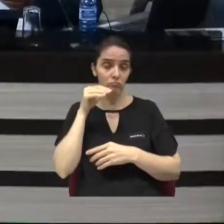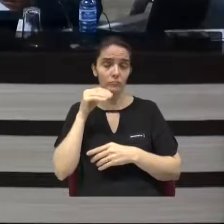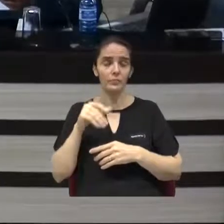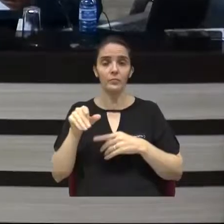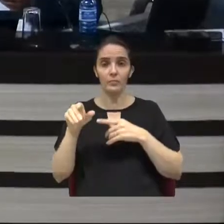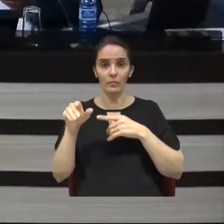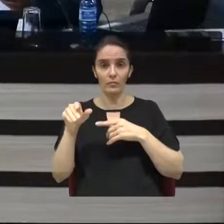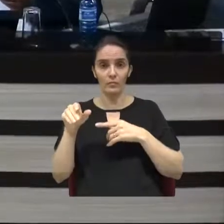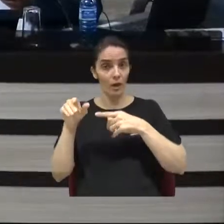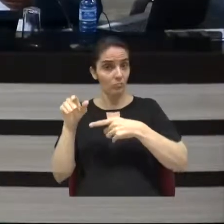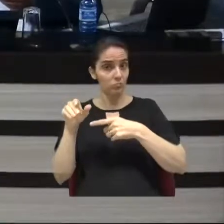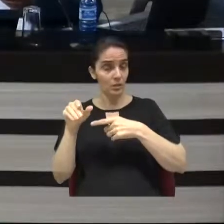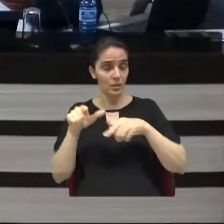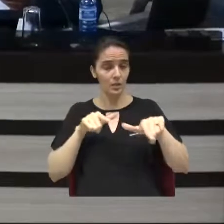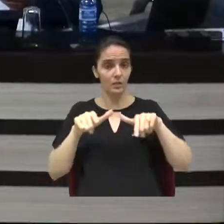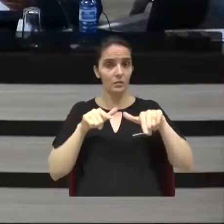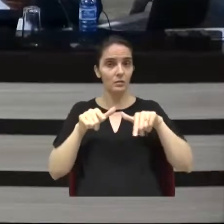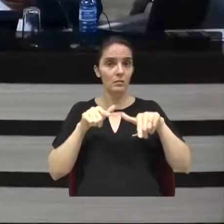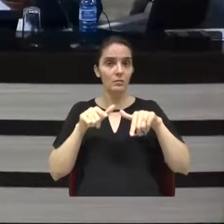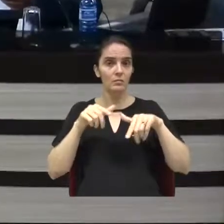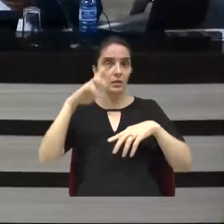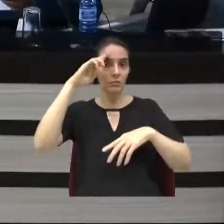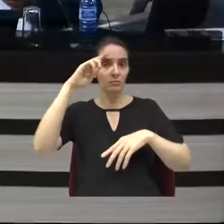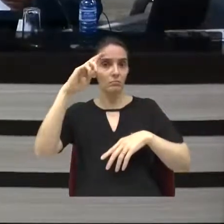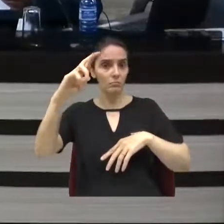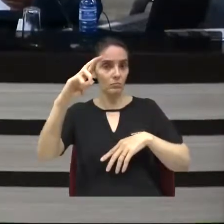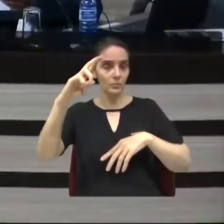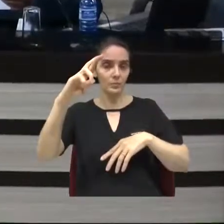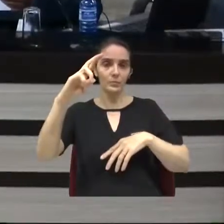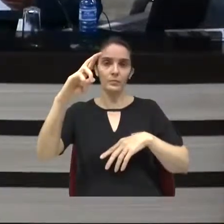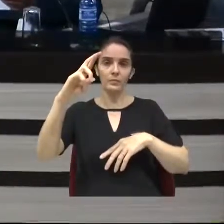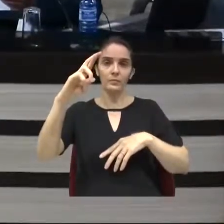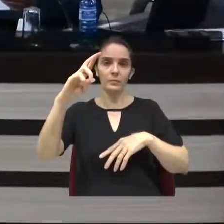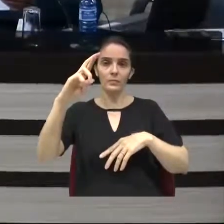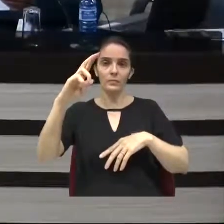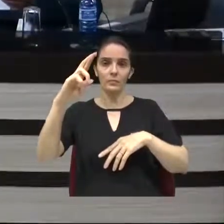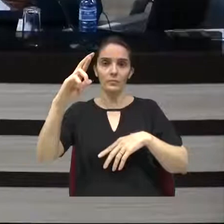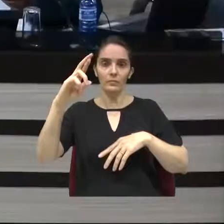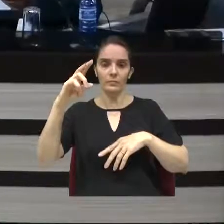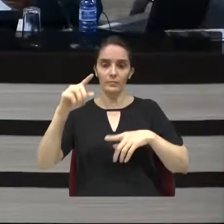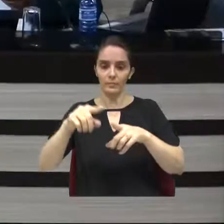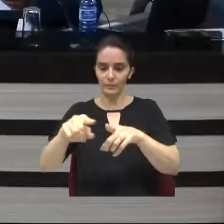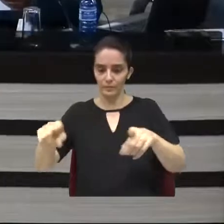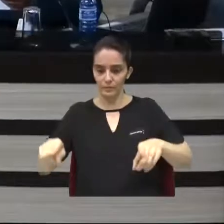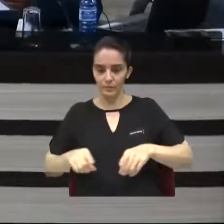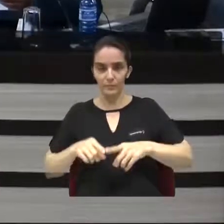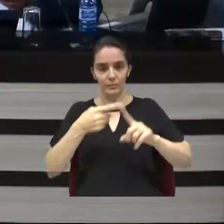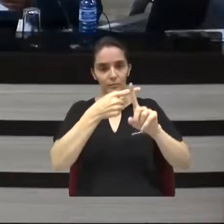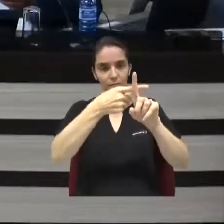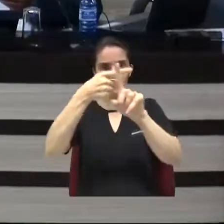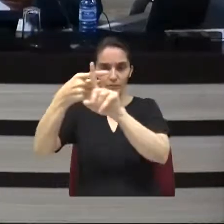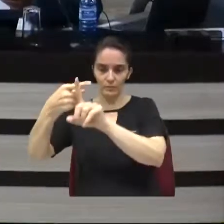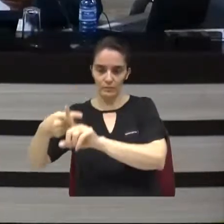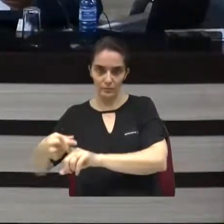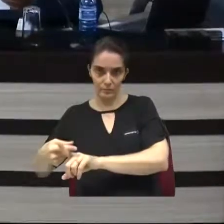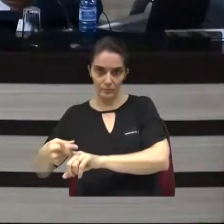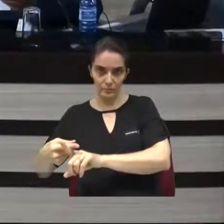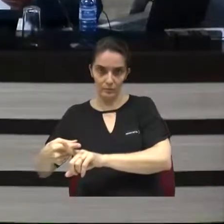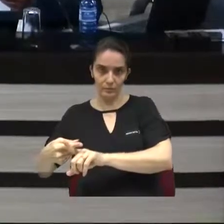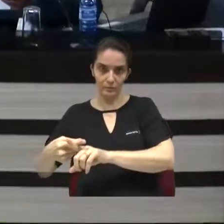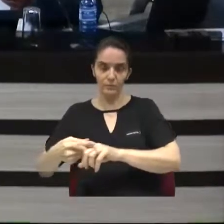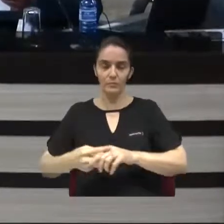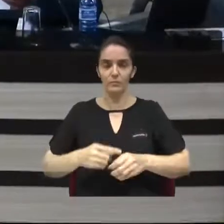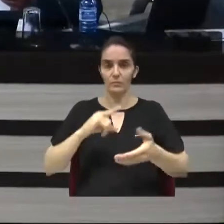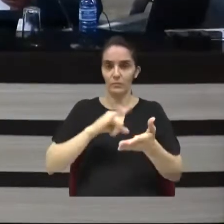o cargo comissionado de chefe de setor de cemitérios, portaria número 224, de 1 de fevereiro